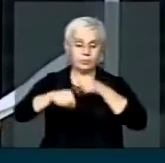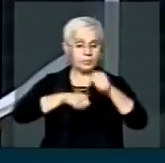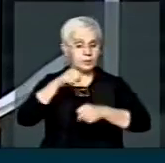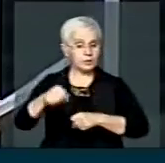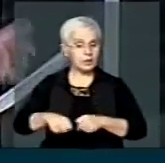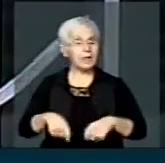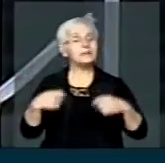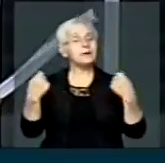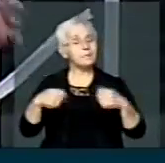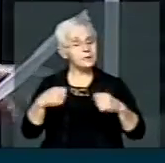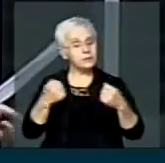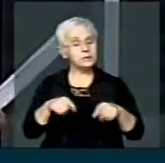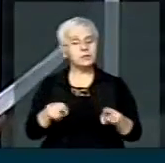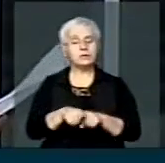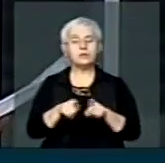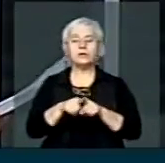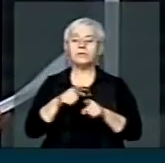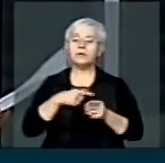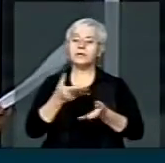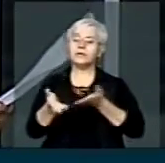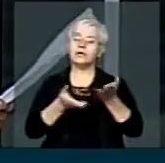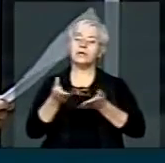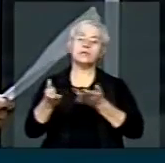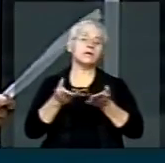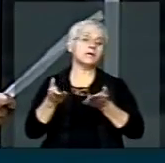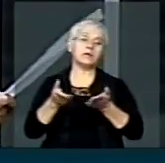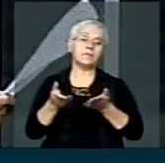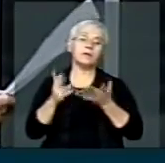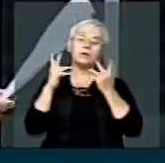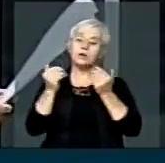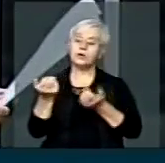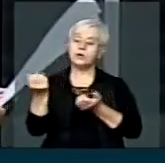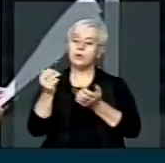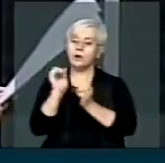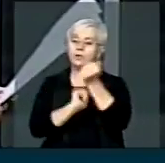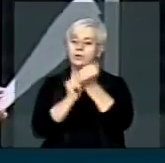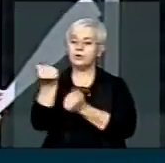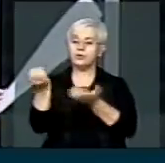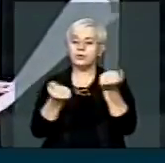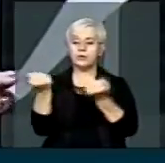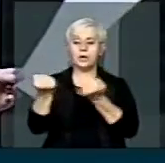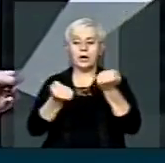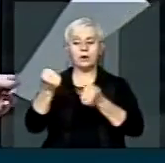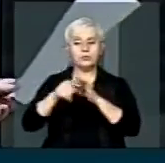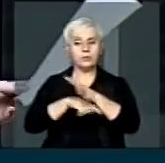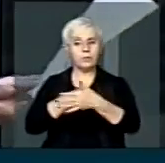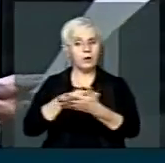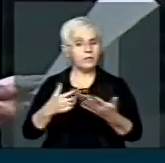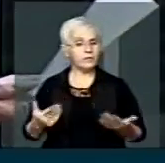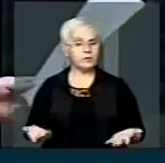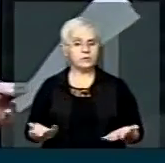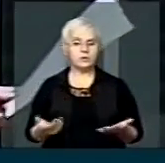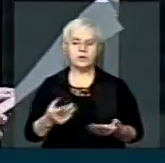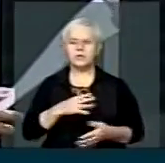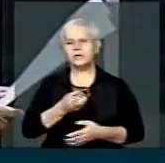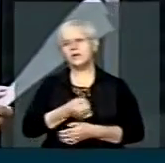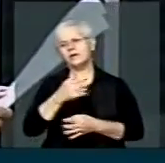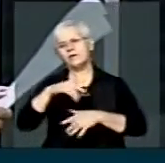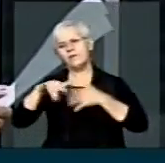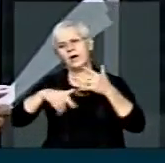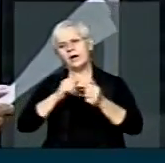mínimo, o tratamento que hoje a indústria automobilística tem. São vários os movimentos no